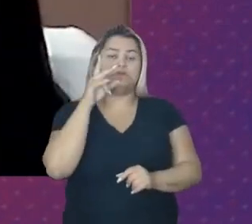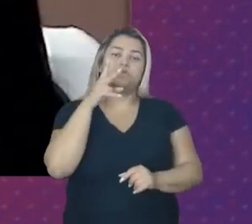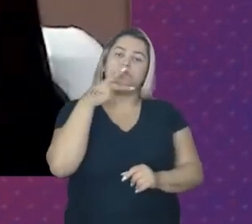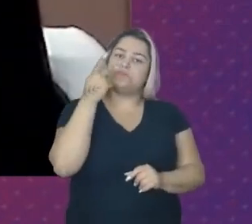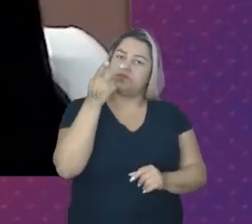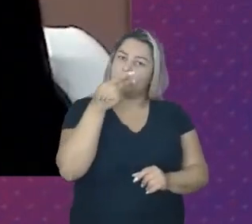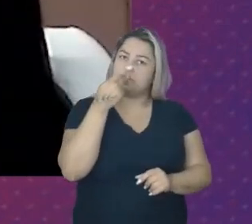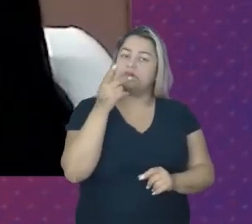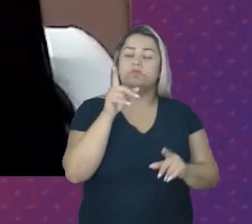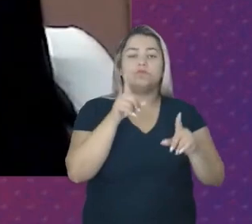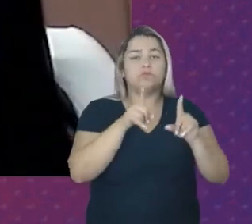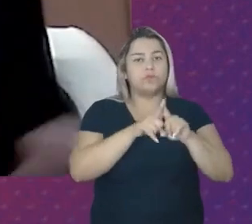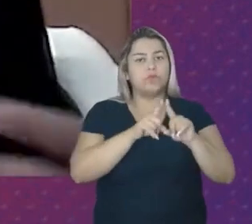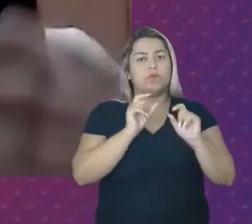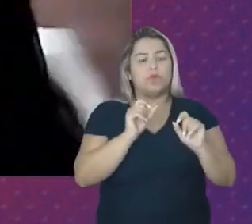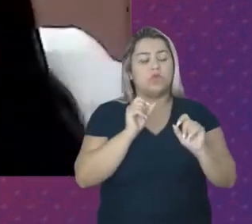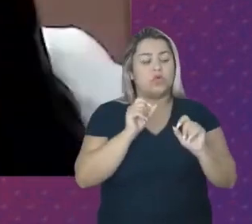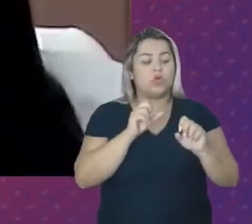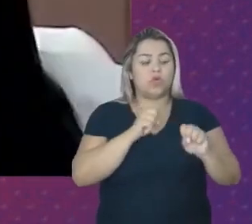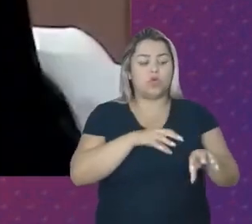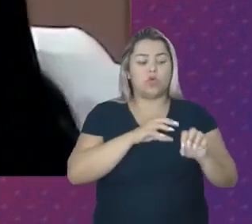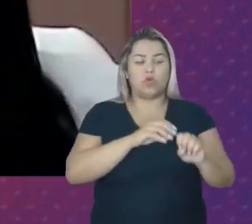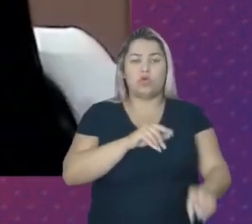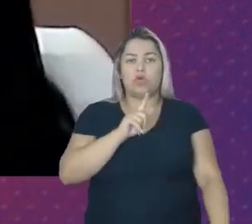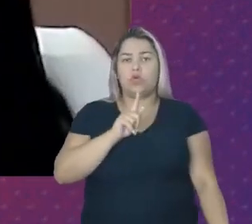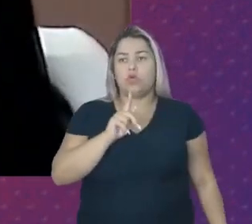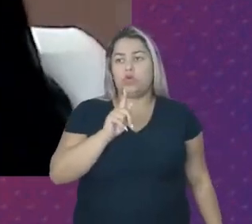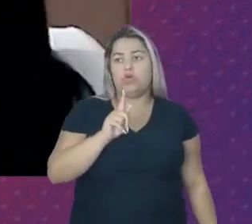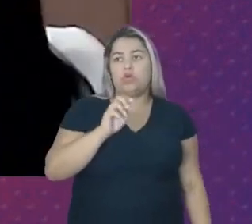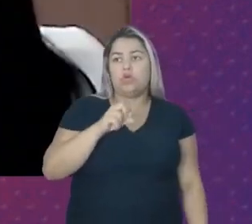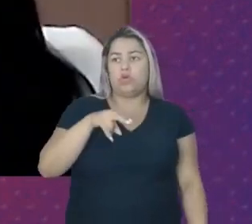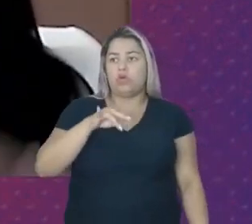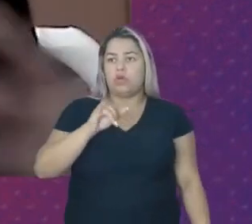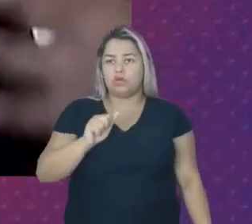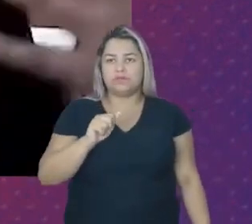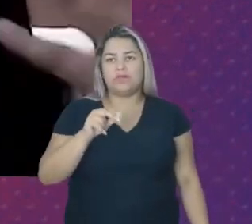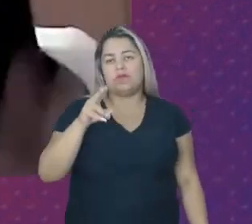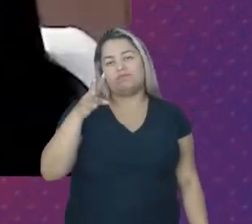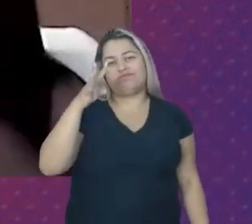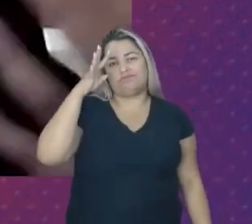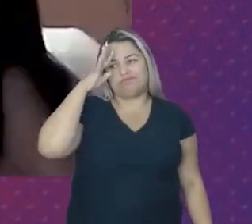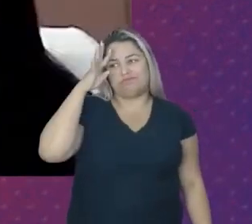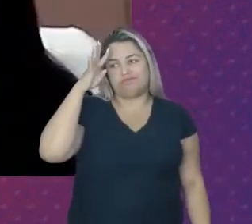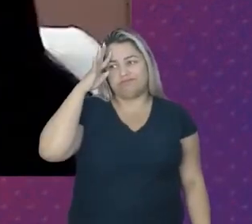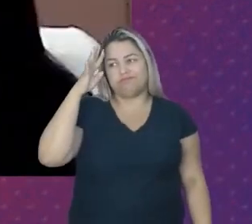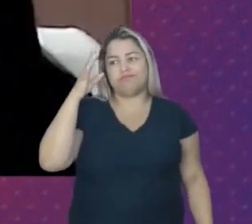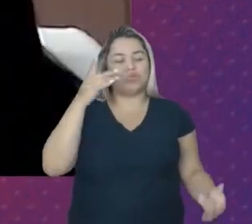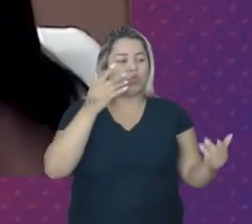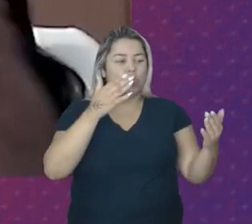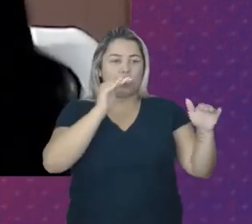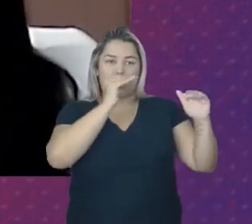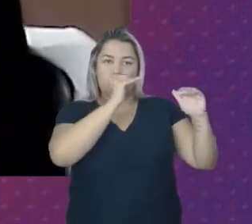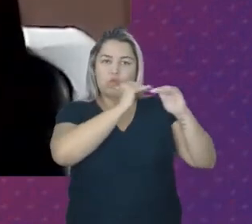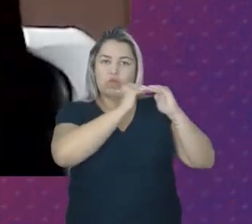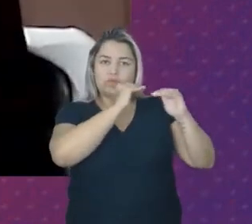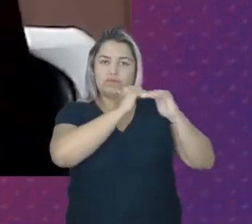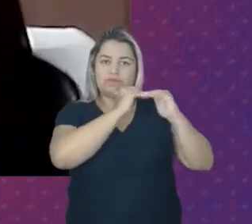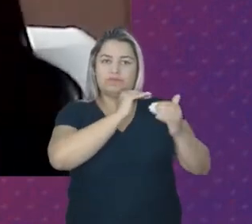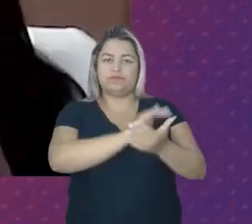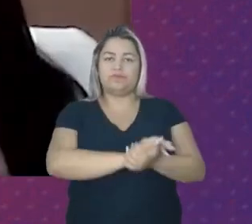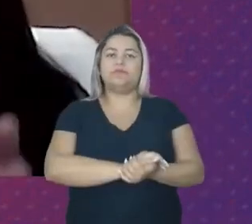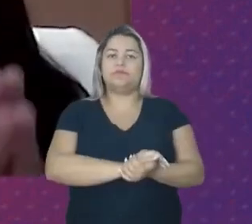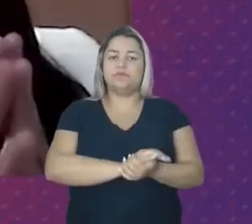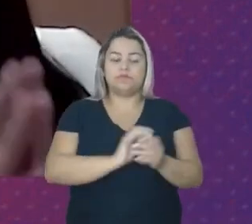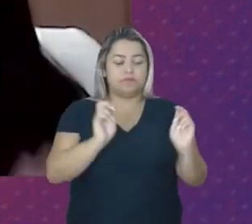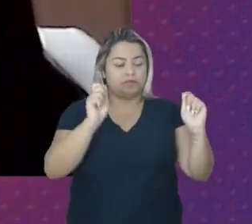sobre educação de forma genérica é algo que te torna quarta-feira. Então, é necessário que você